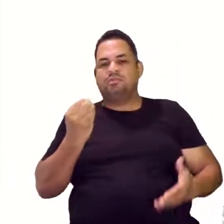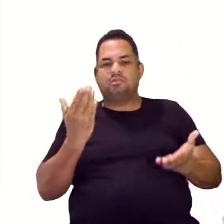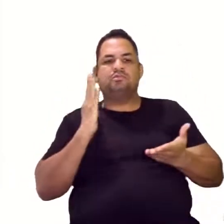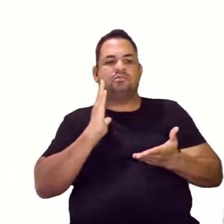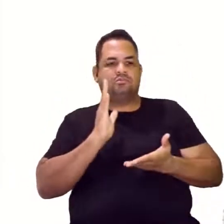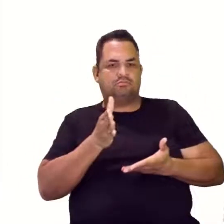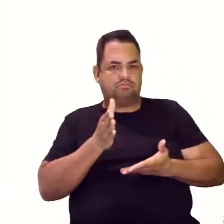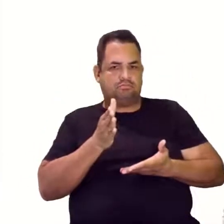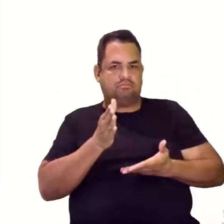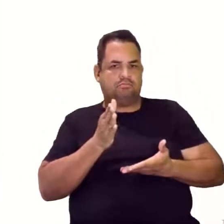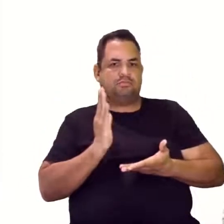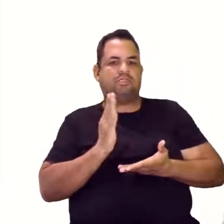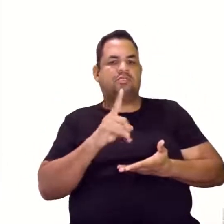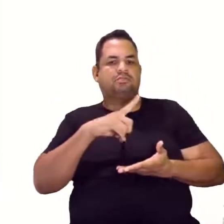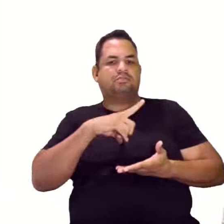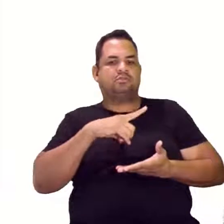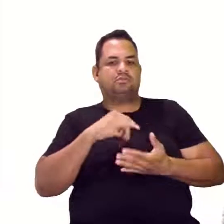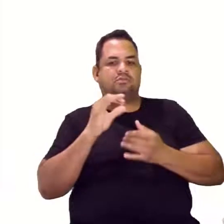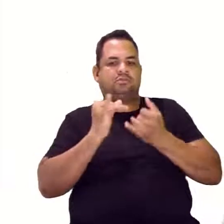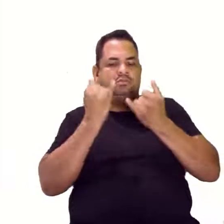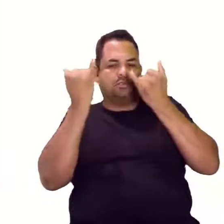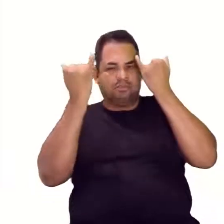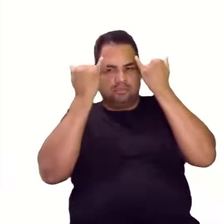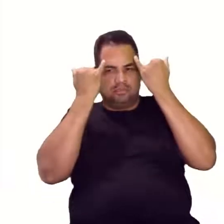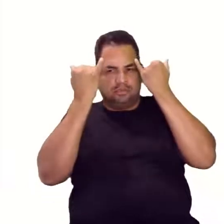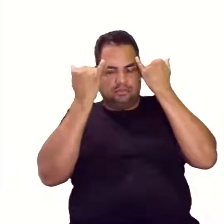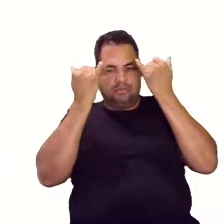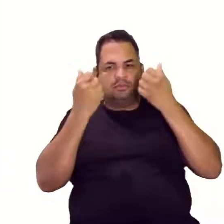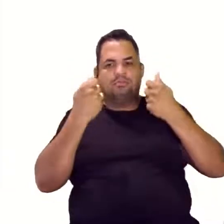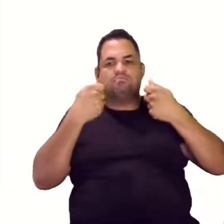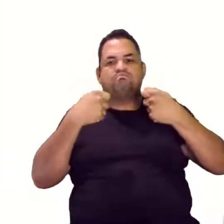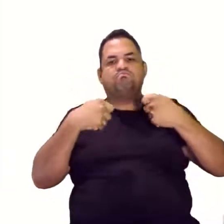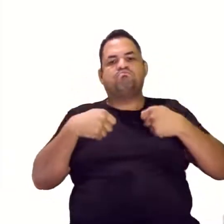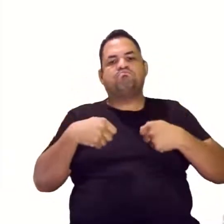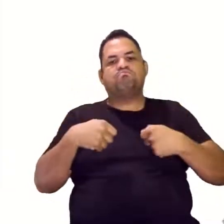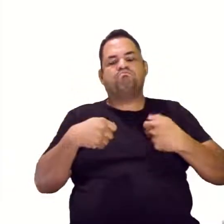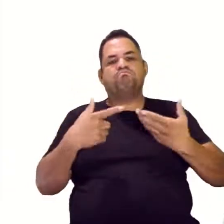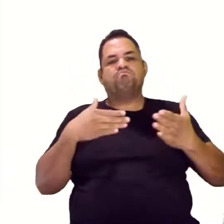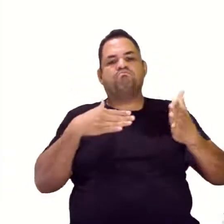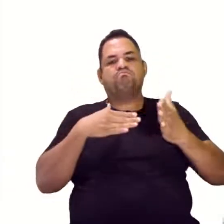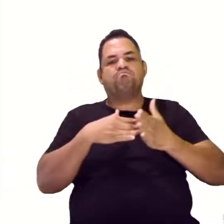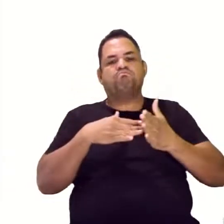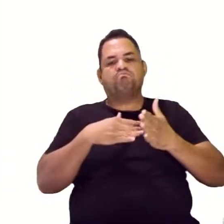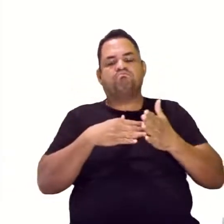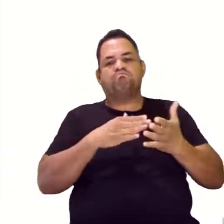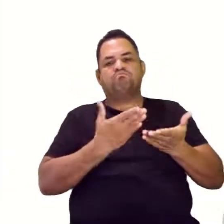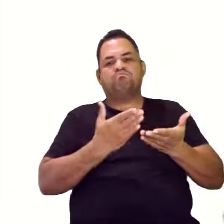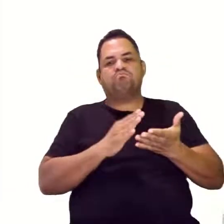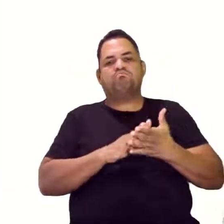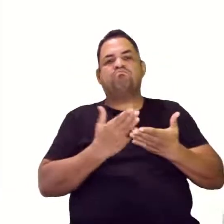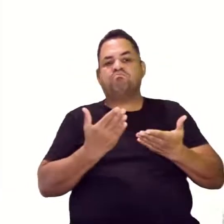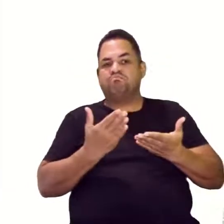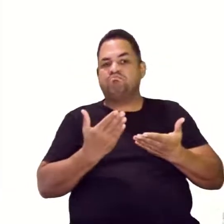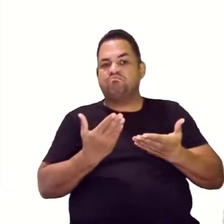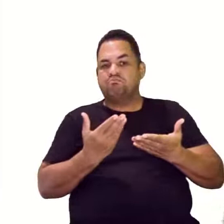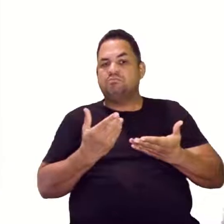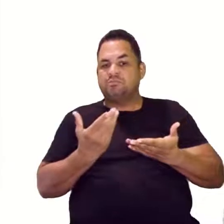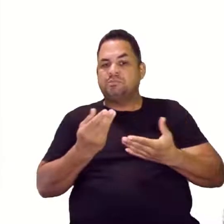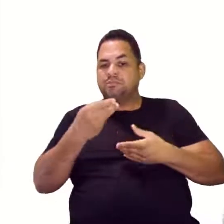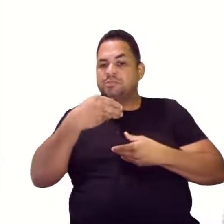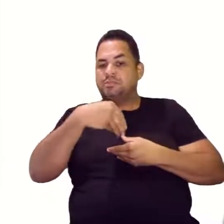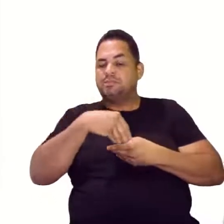já vínhamos com essas informações, tanto é que pode ser até que venha a ser cobrado